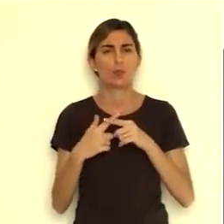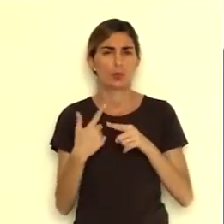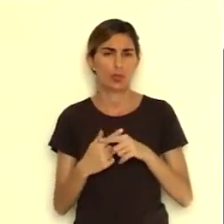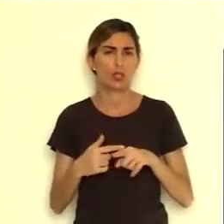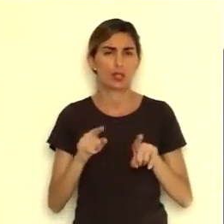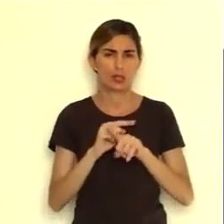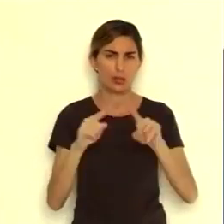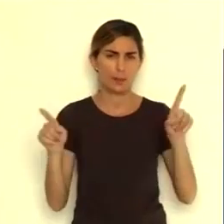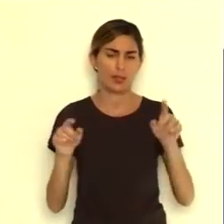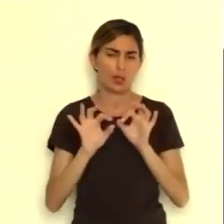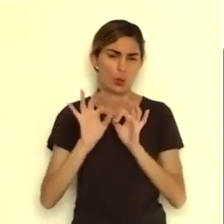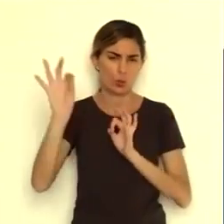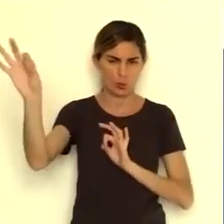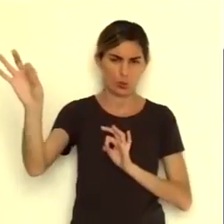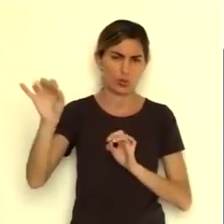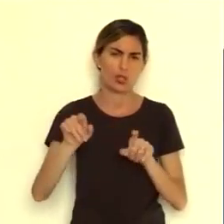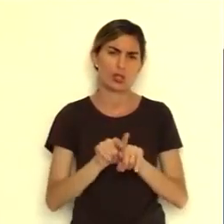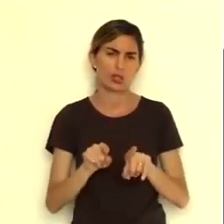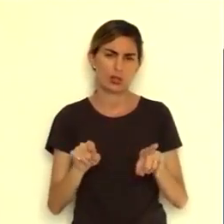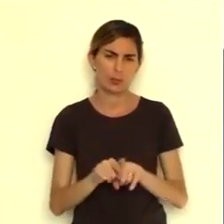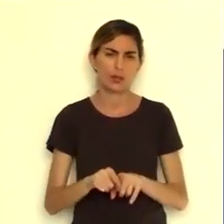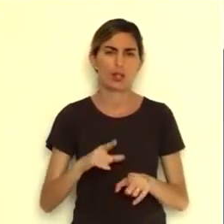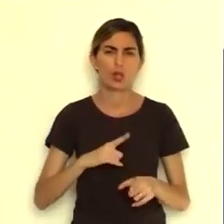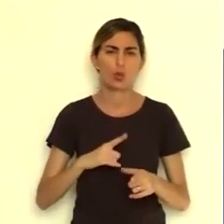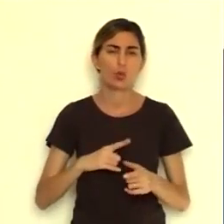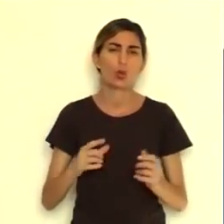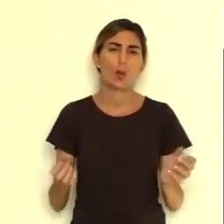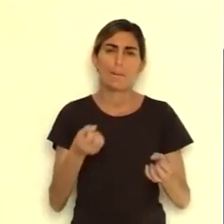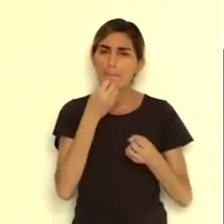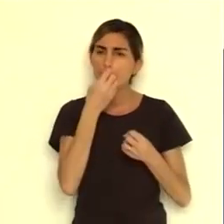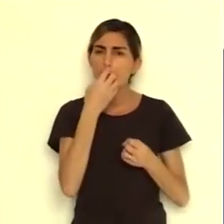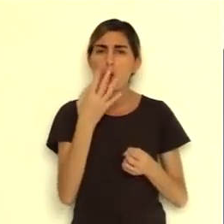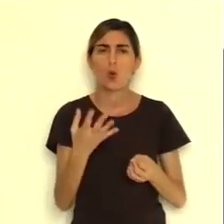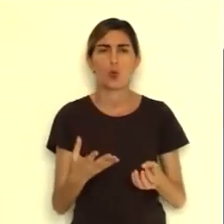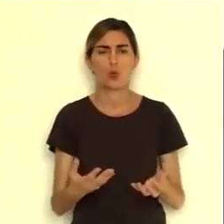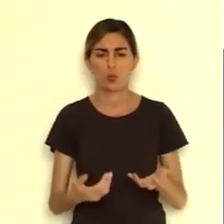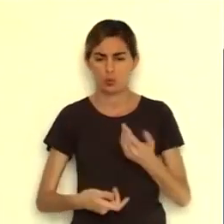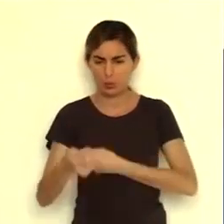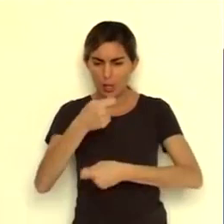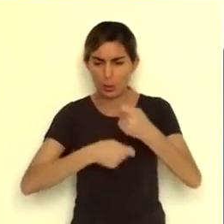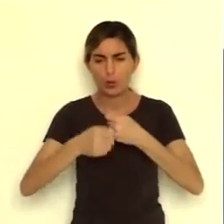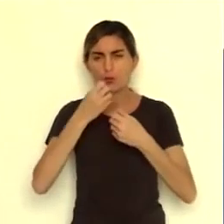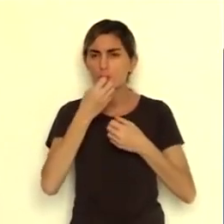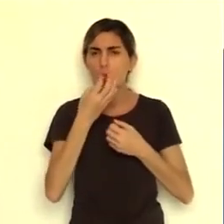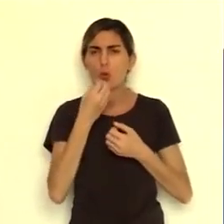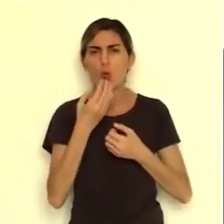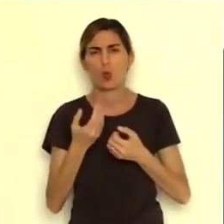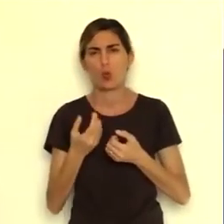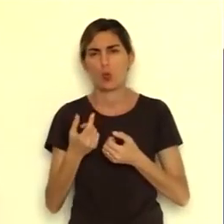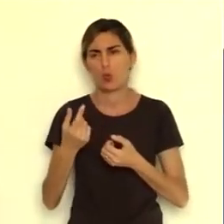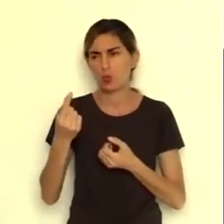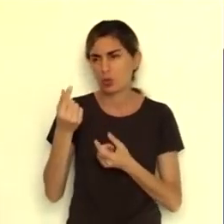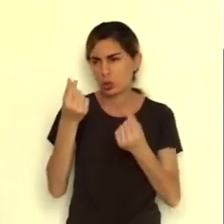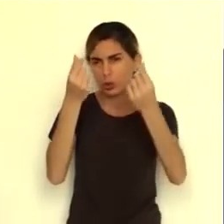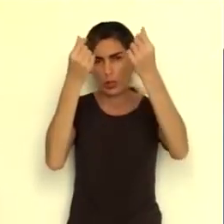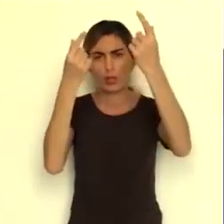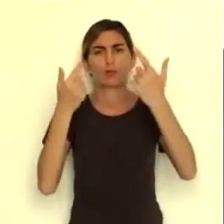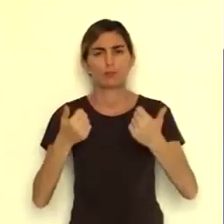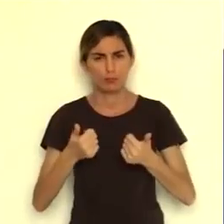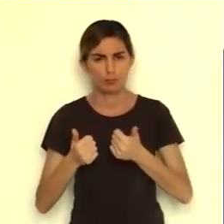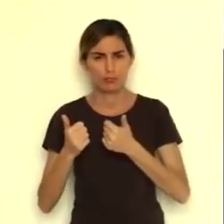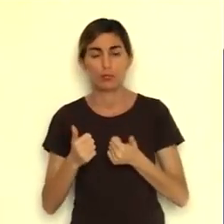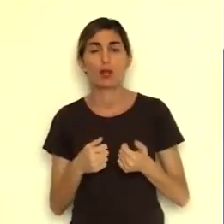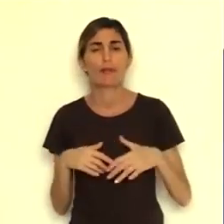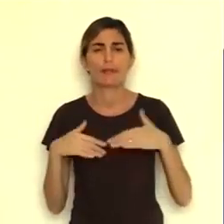mais especificamente, além de estar mais distante, ela também era um negócio promissor, né? Era um negócio que gerava uma rentabilidade